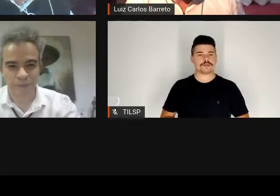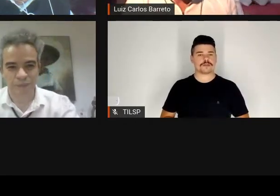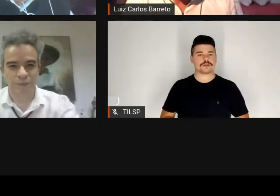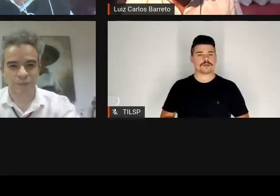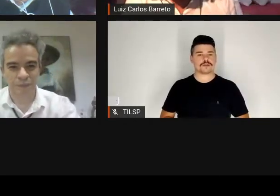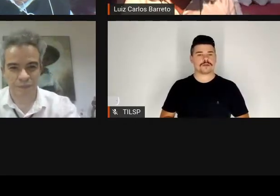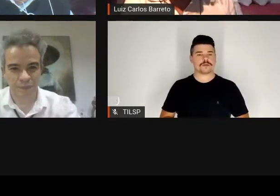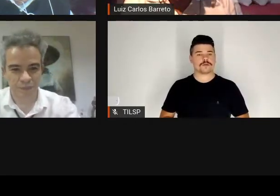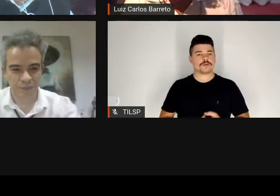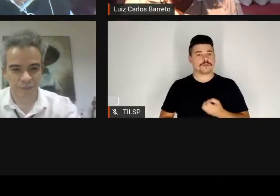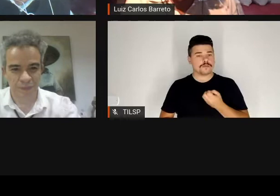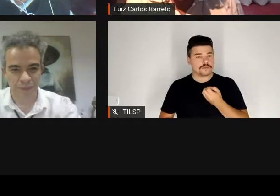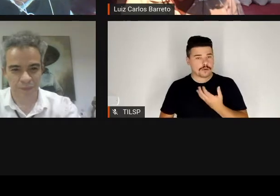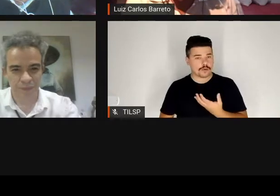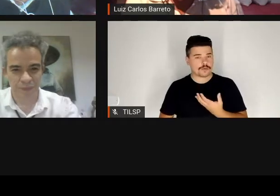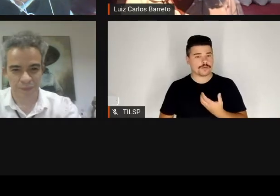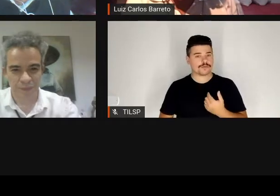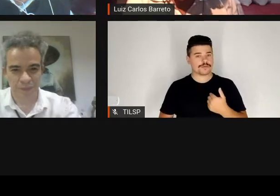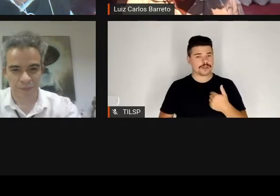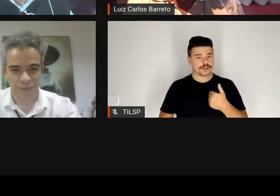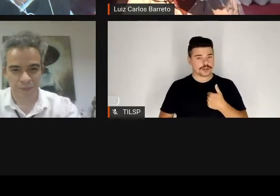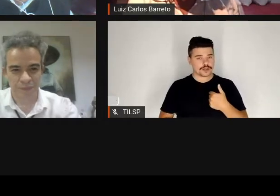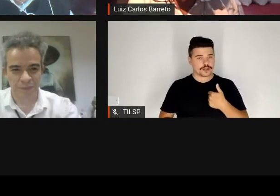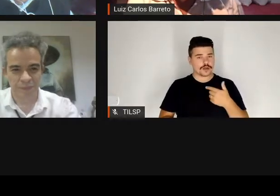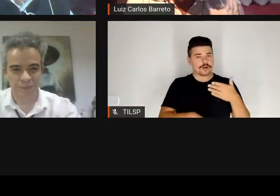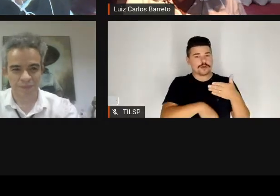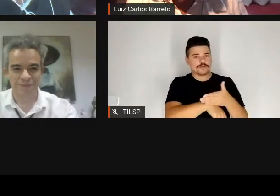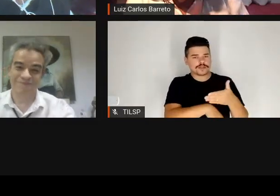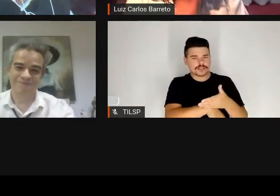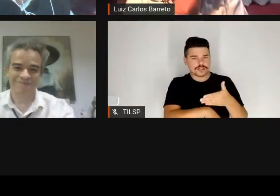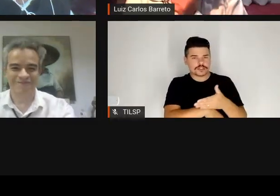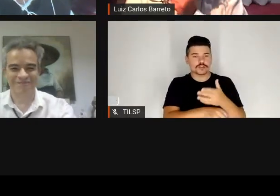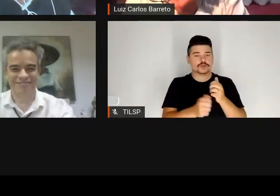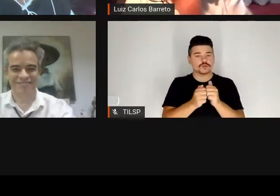a minha convivência com o Luciano